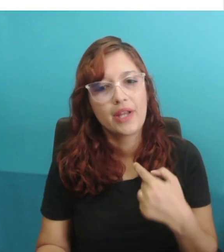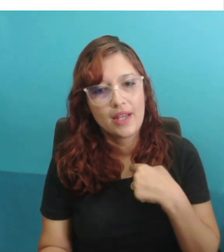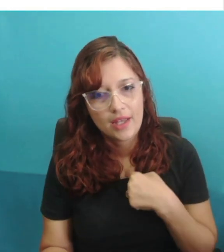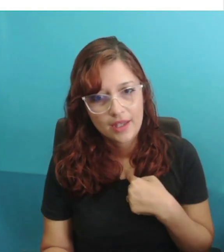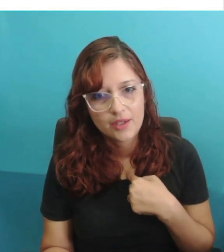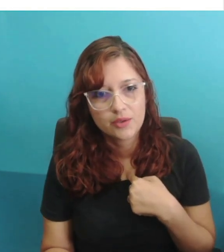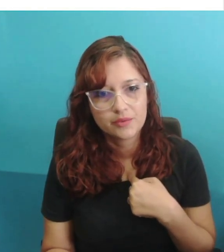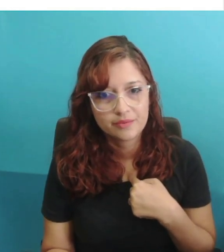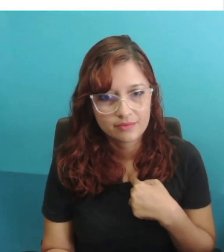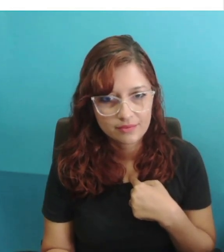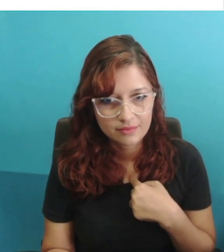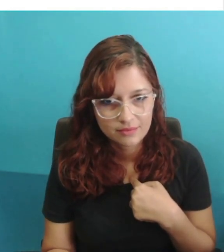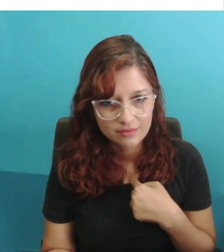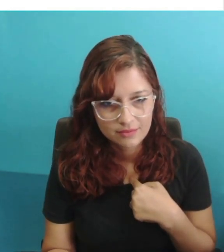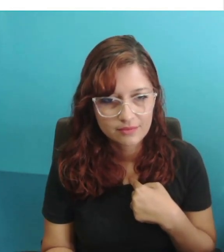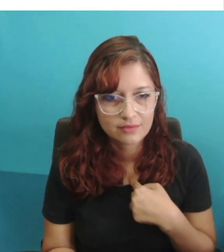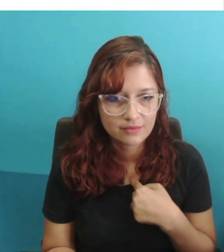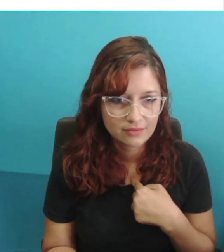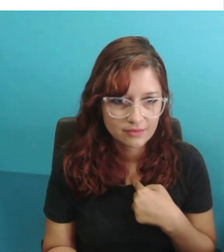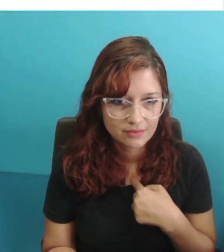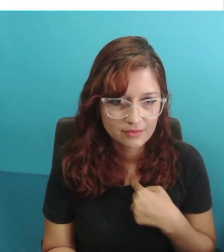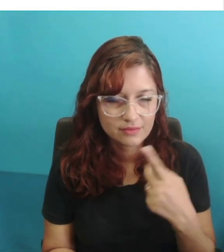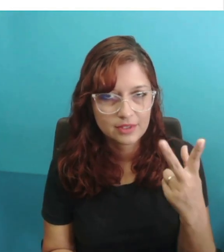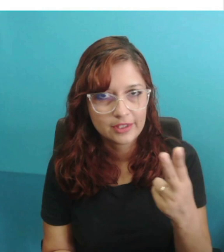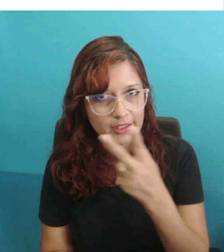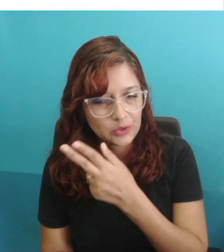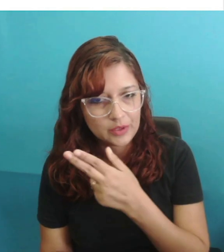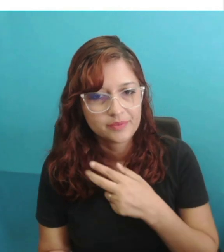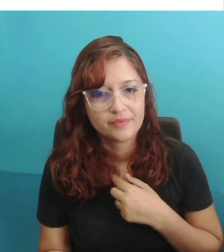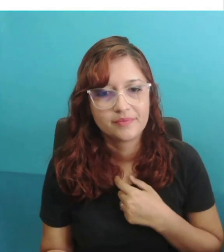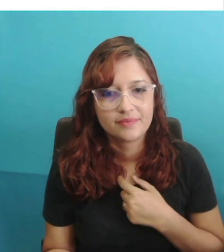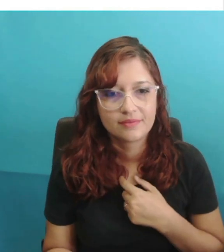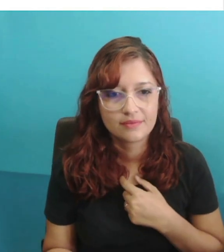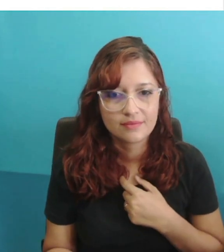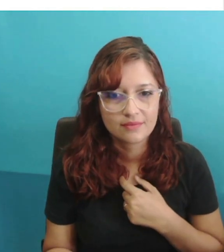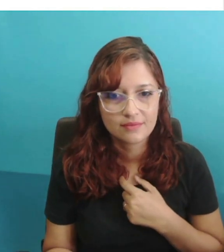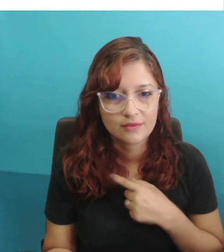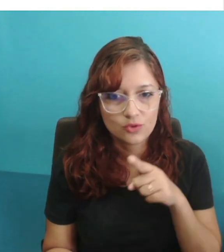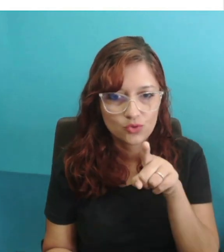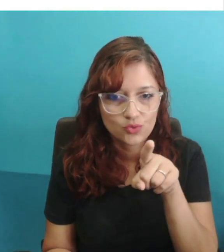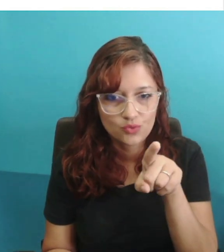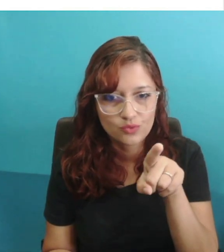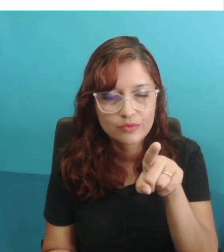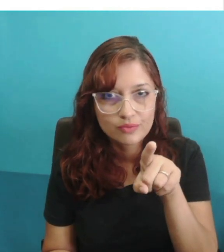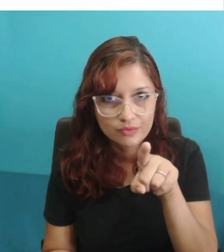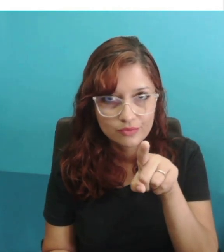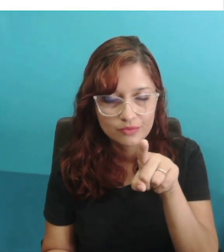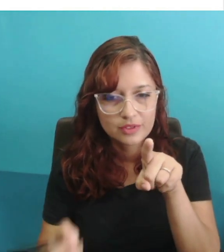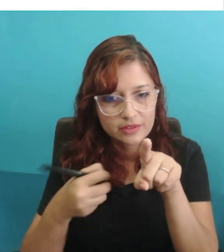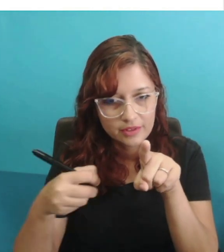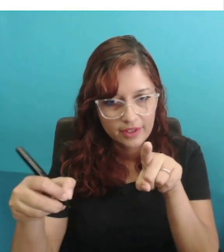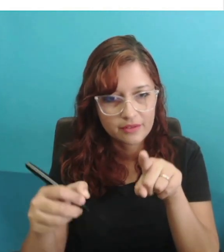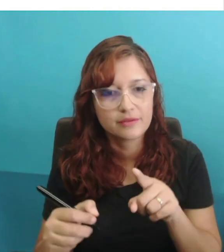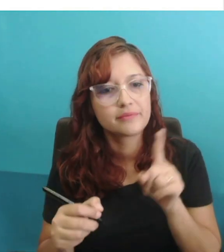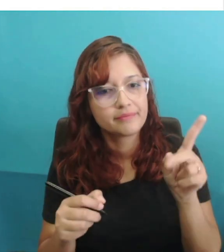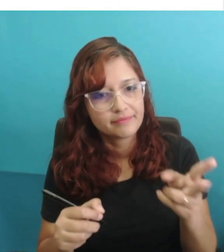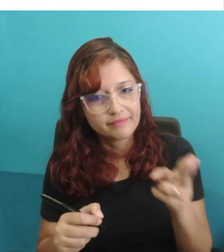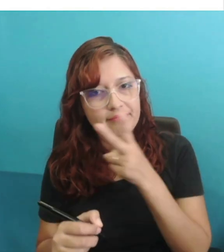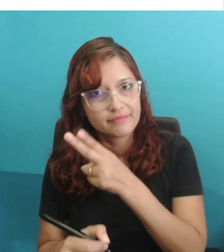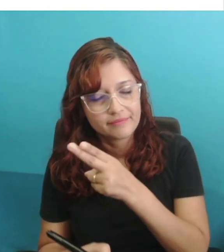O verbo escrever. Eu escrevo, tu escreve, igual ao anterior. Tu